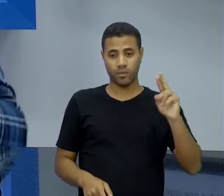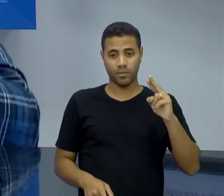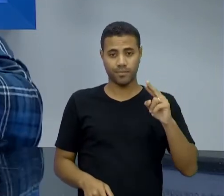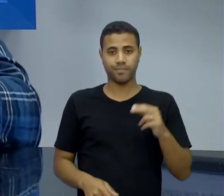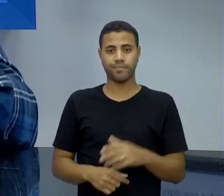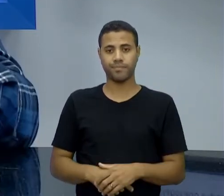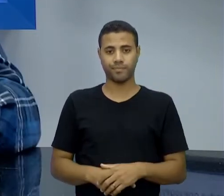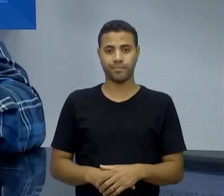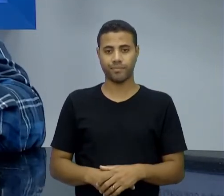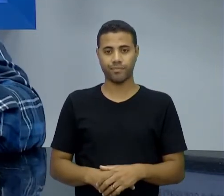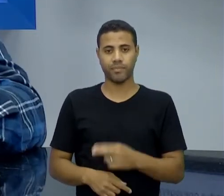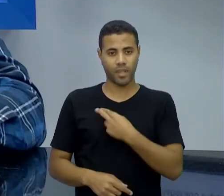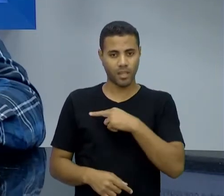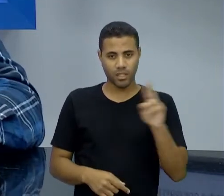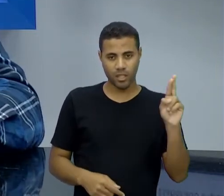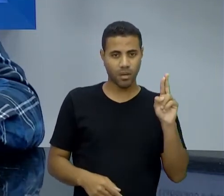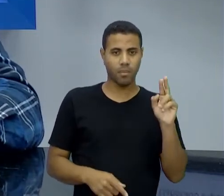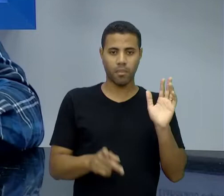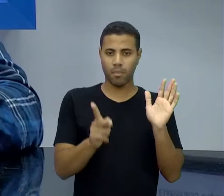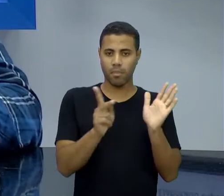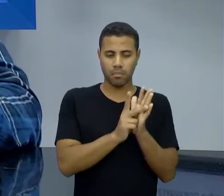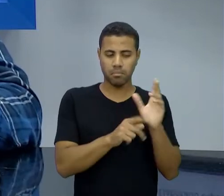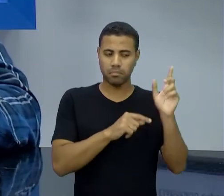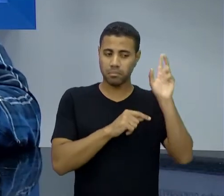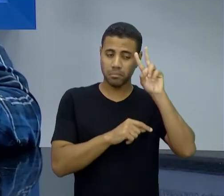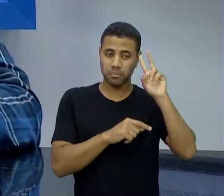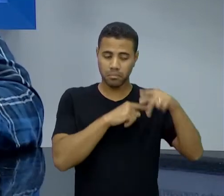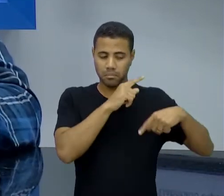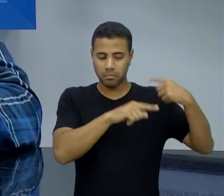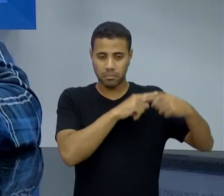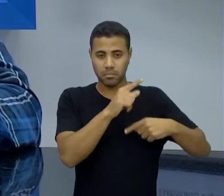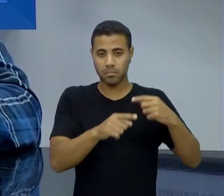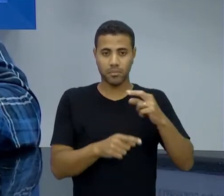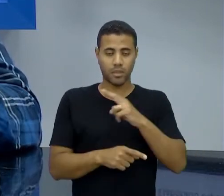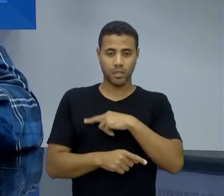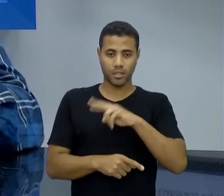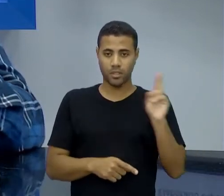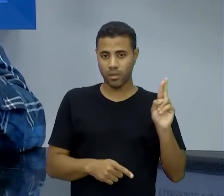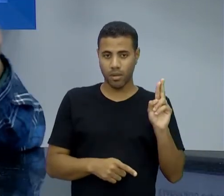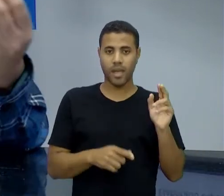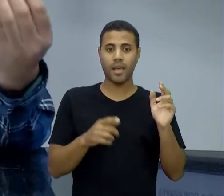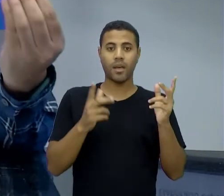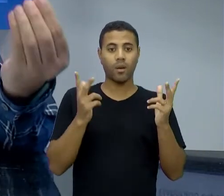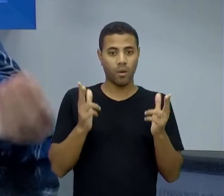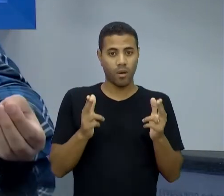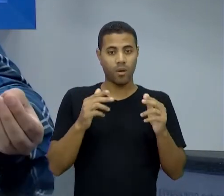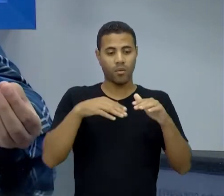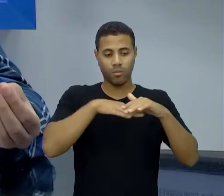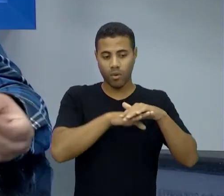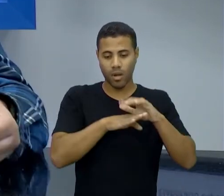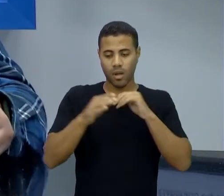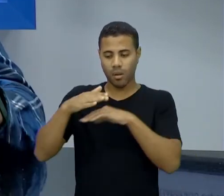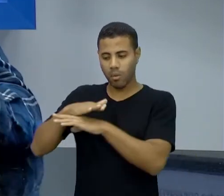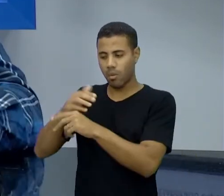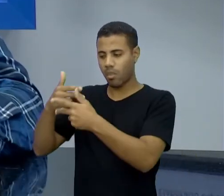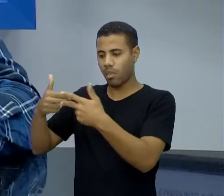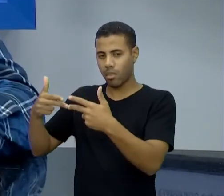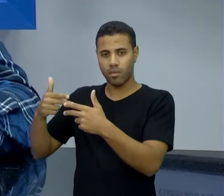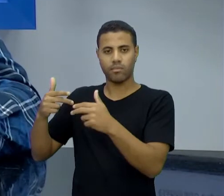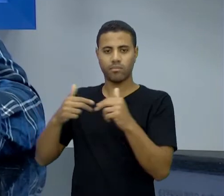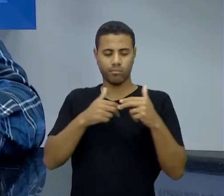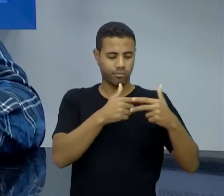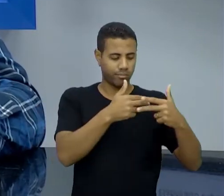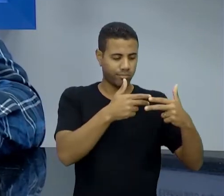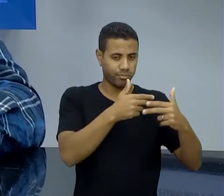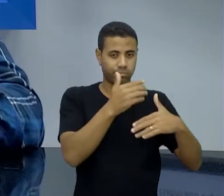de relíquias religiosas, tudo bem? Então, a ideia do colecionismo, ela surge na Idade Média e no